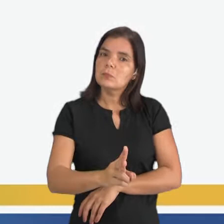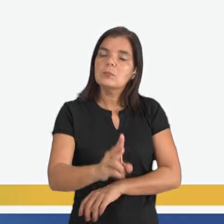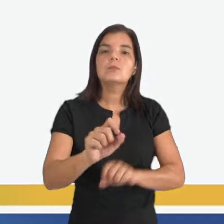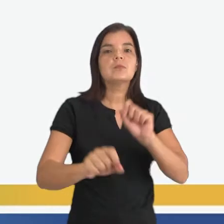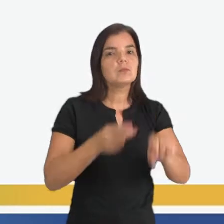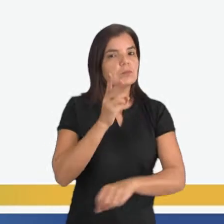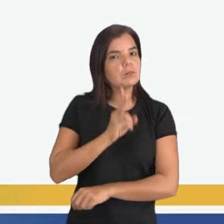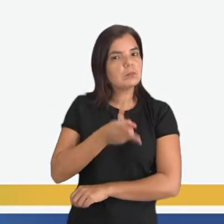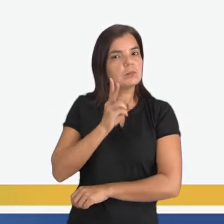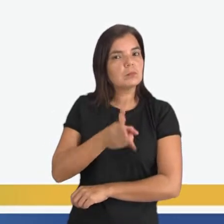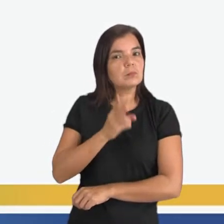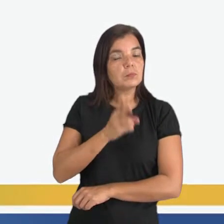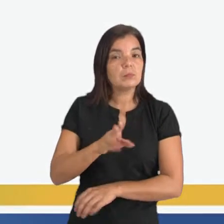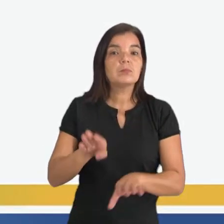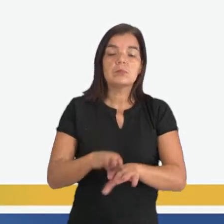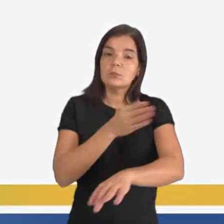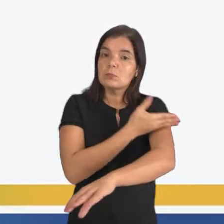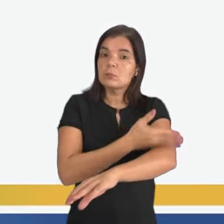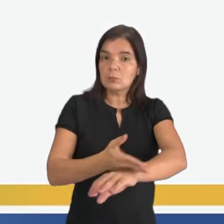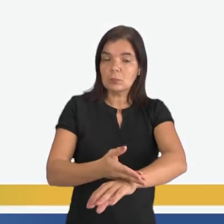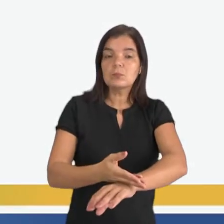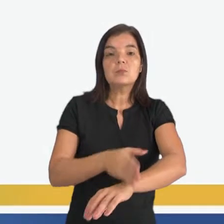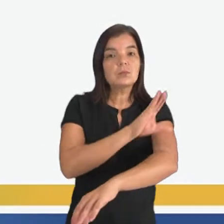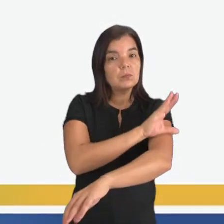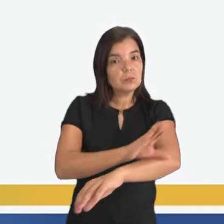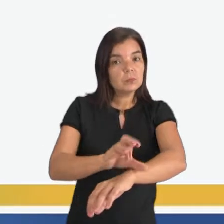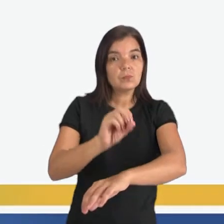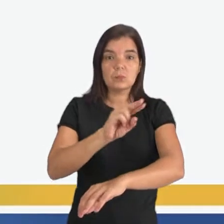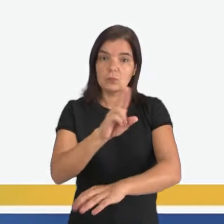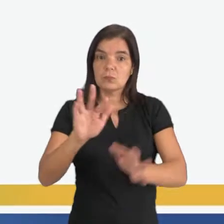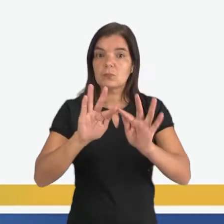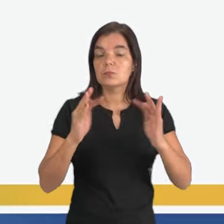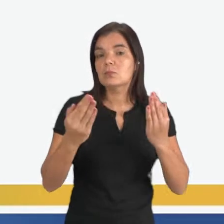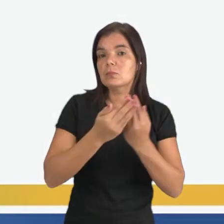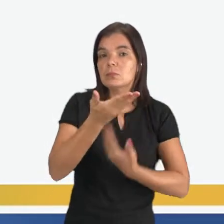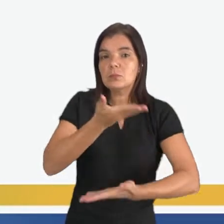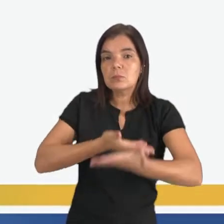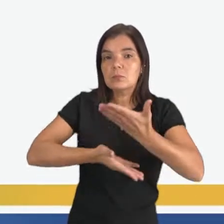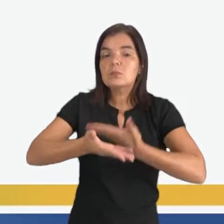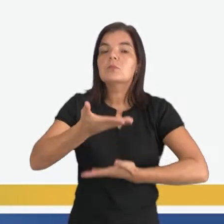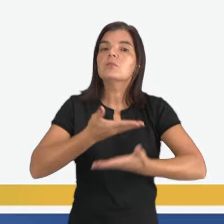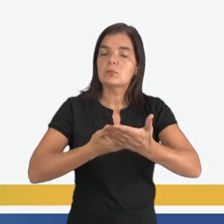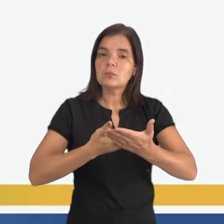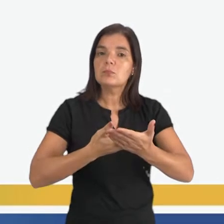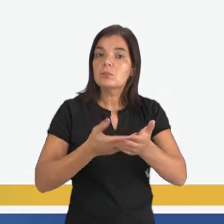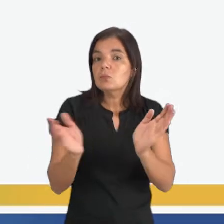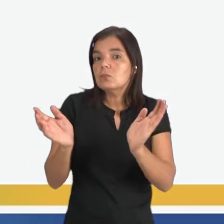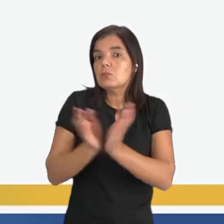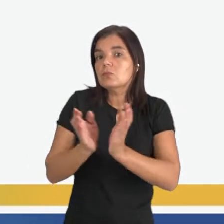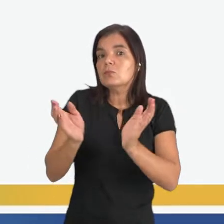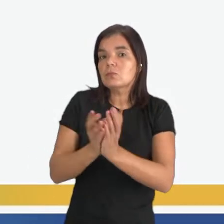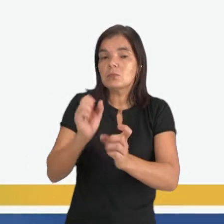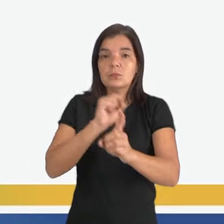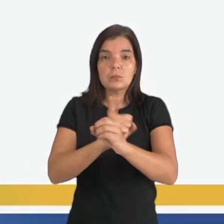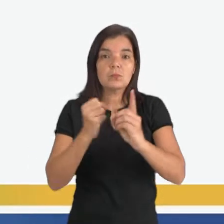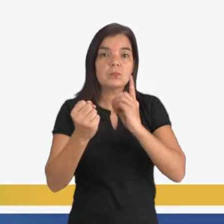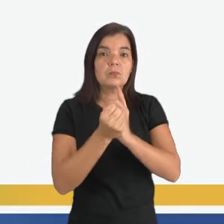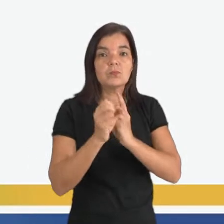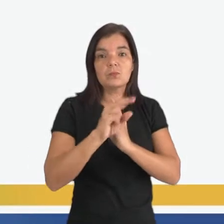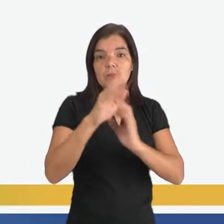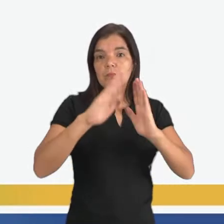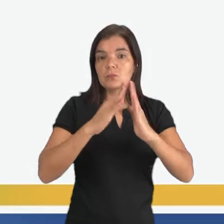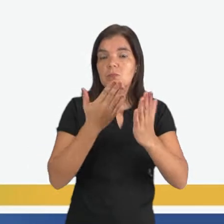continuidade ou permanência, hábito cultural ou familiar relacionado a um dado grupo social ou uma escola